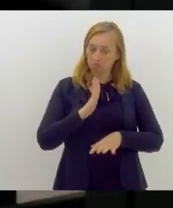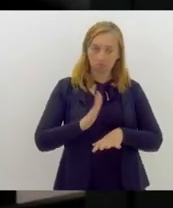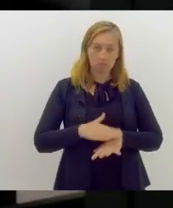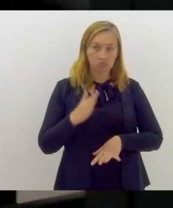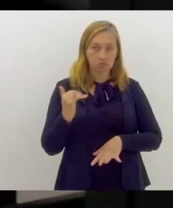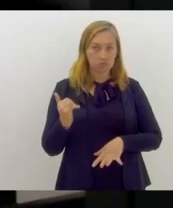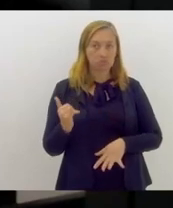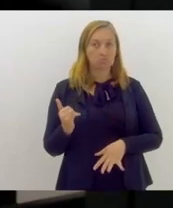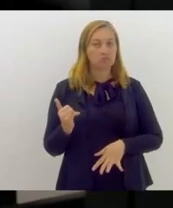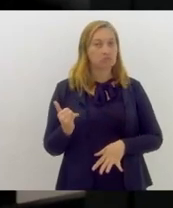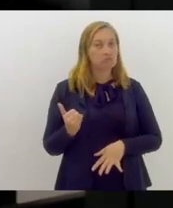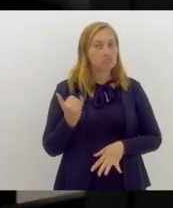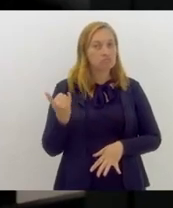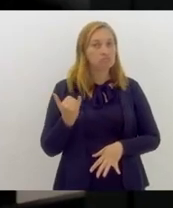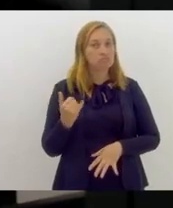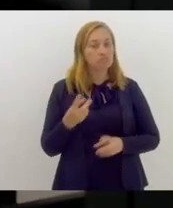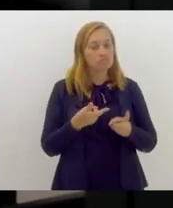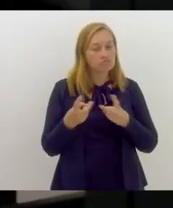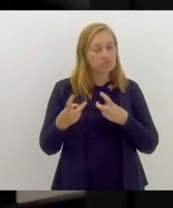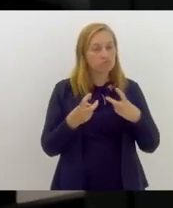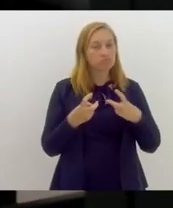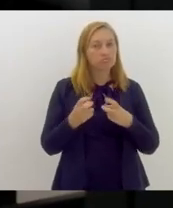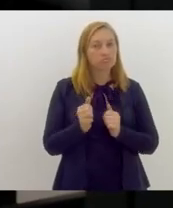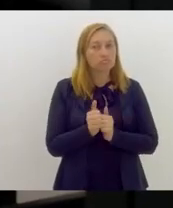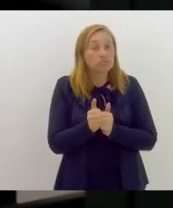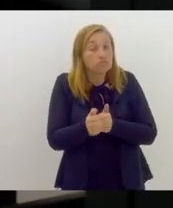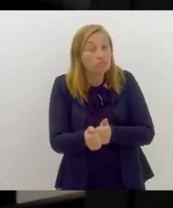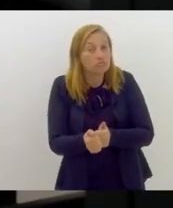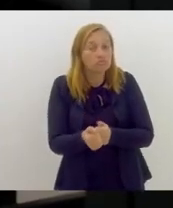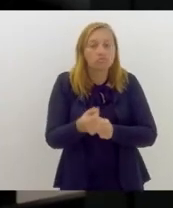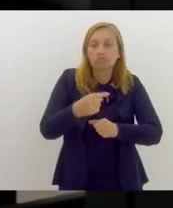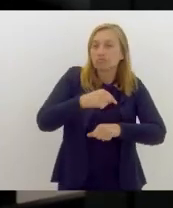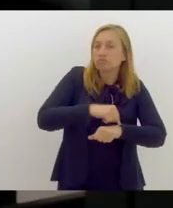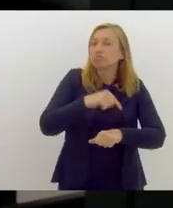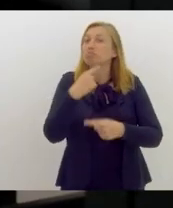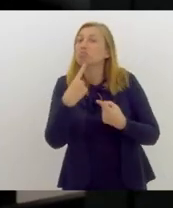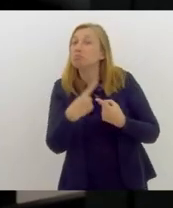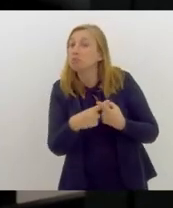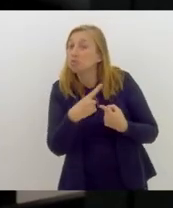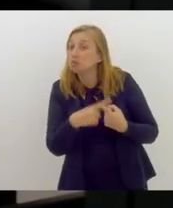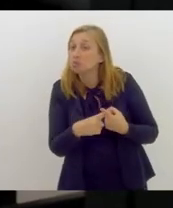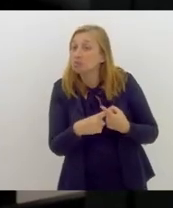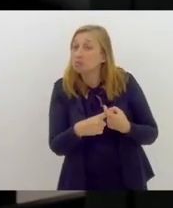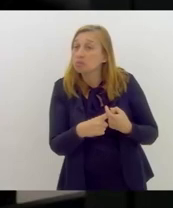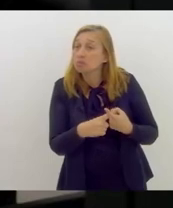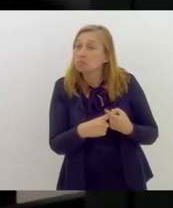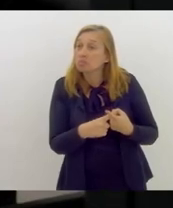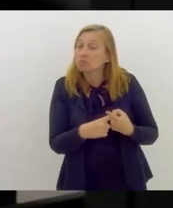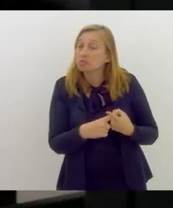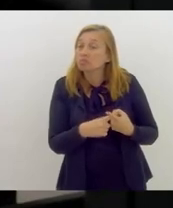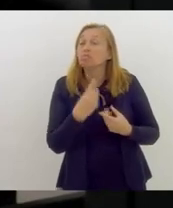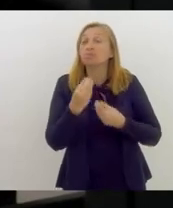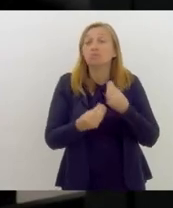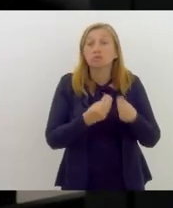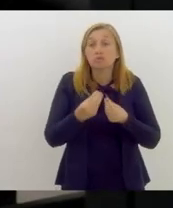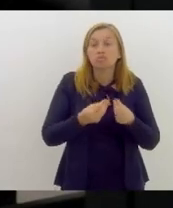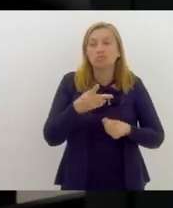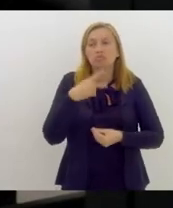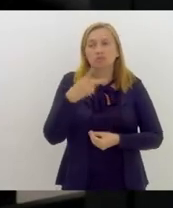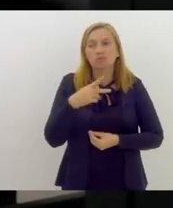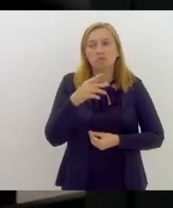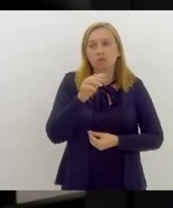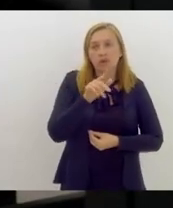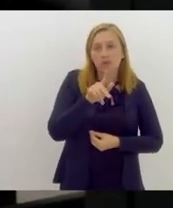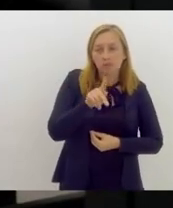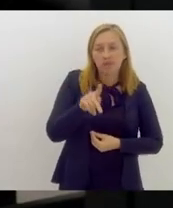relevante da gente ver um andamento nesse momento porque é como foi dito o